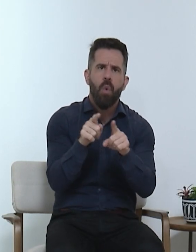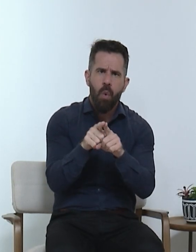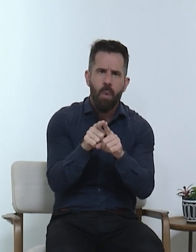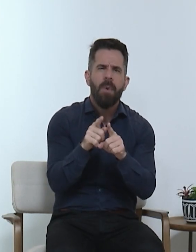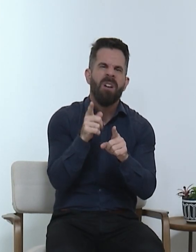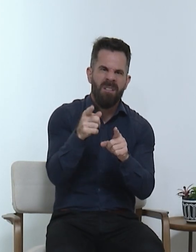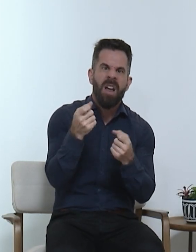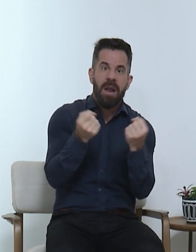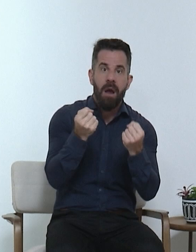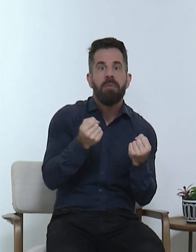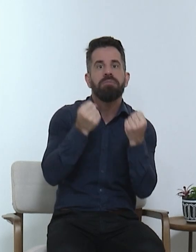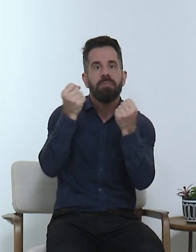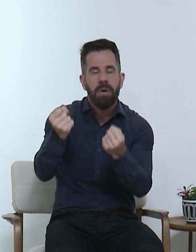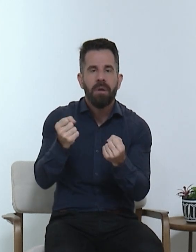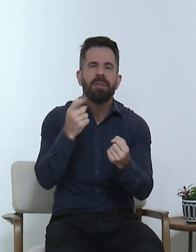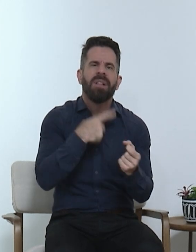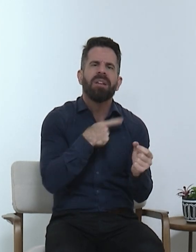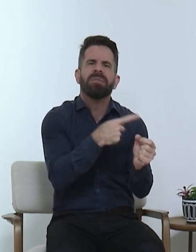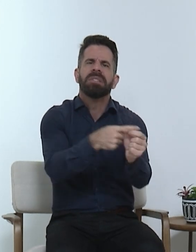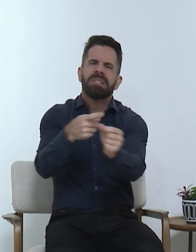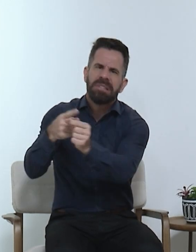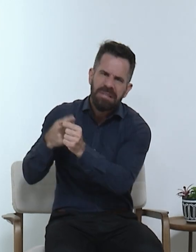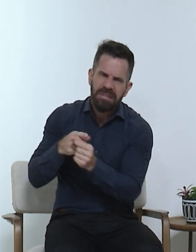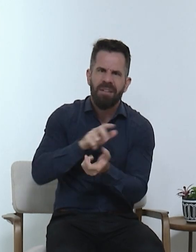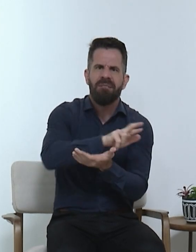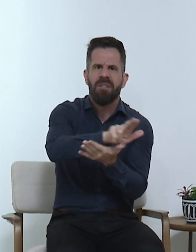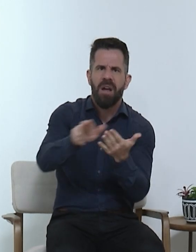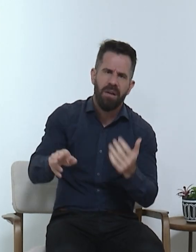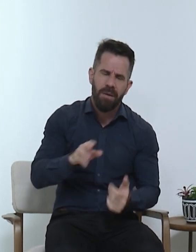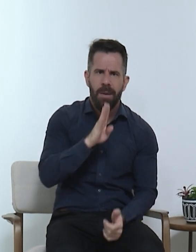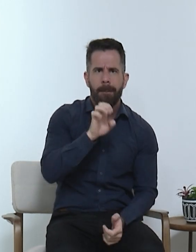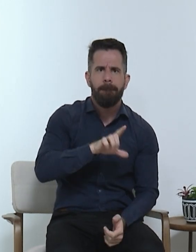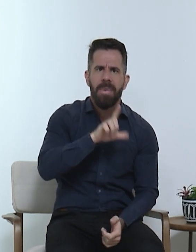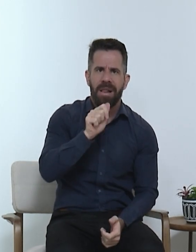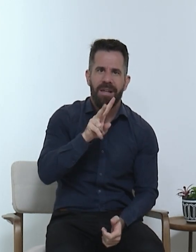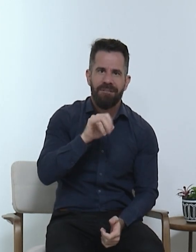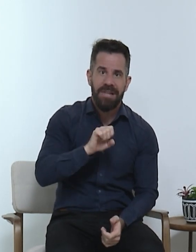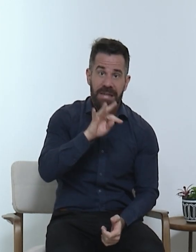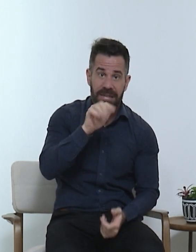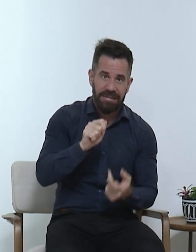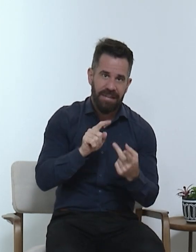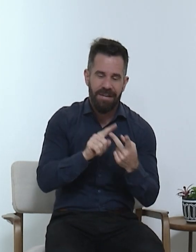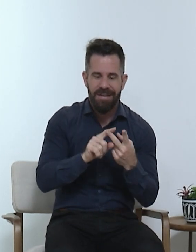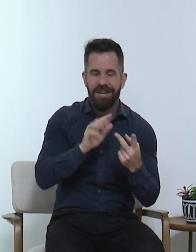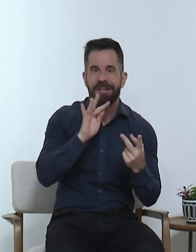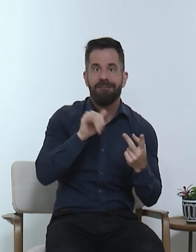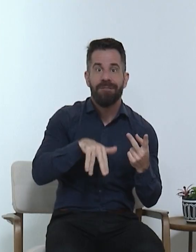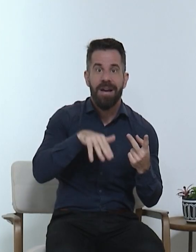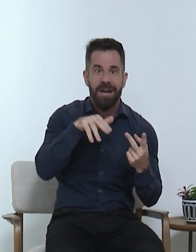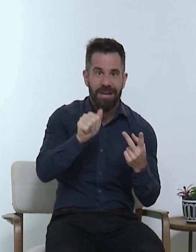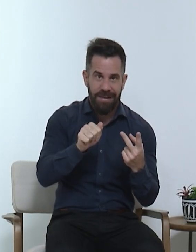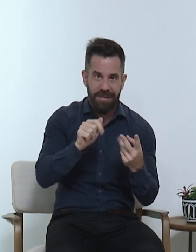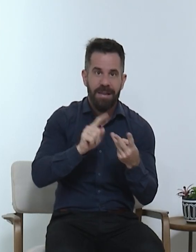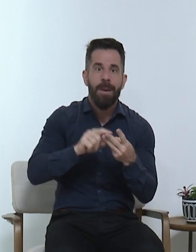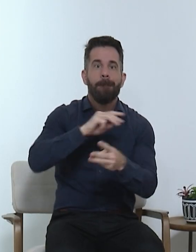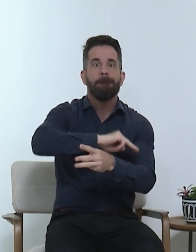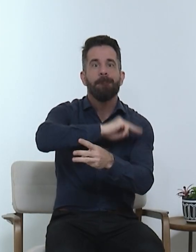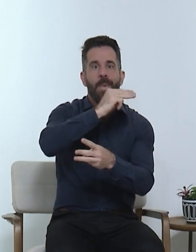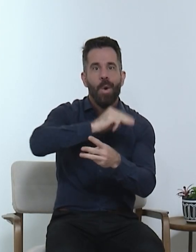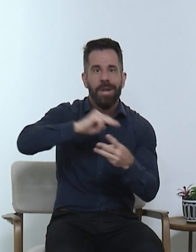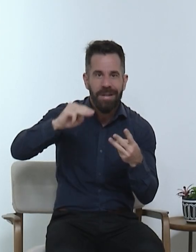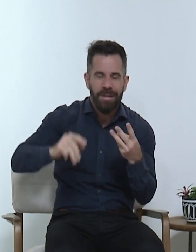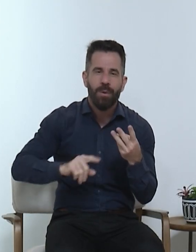outro carro, né, vai para cada um desses municípios que eu vou falar agora. Bela Vista, Faina, Morrinhos,